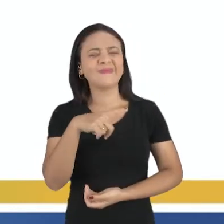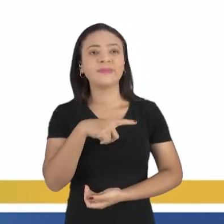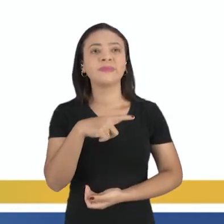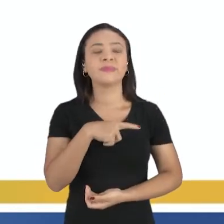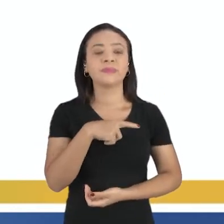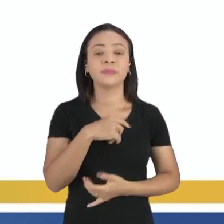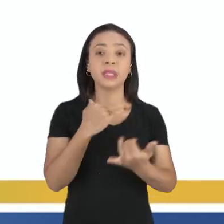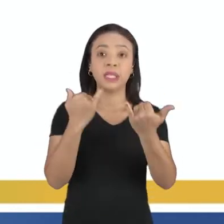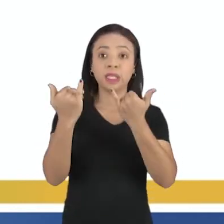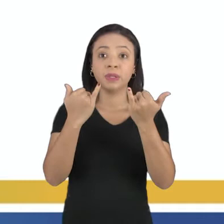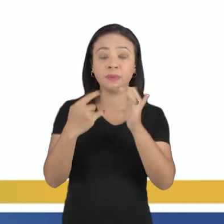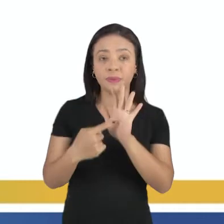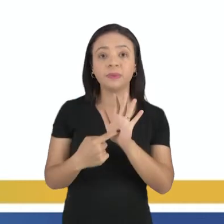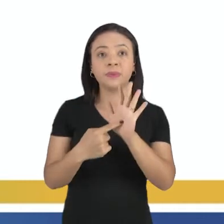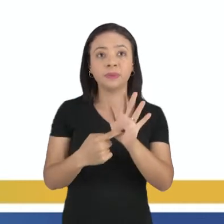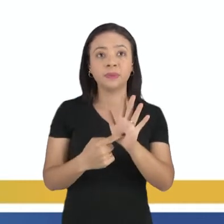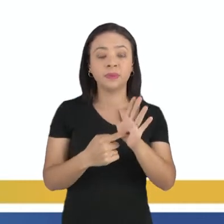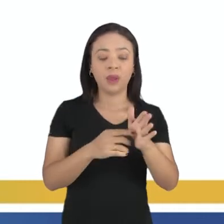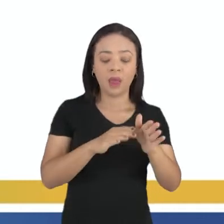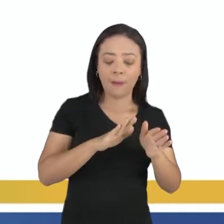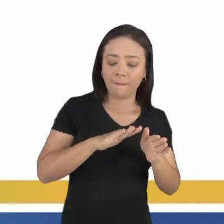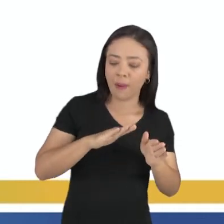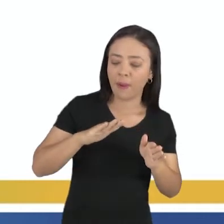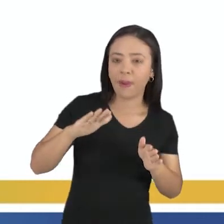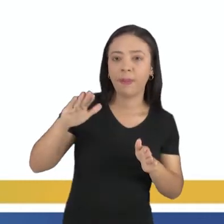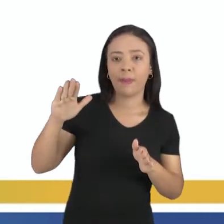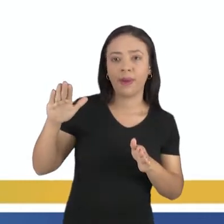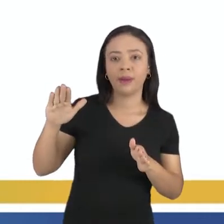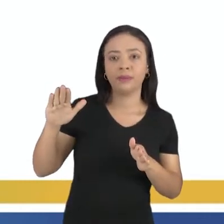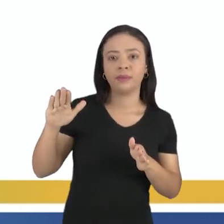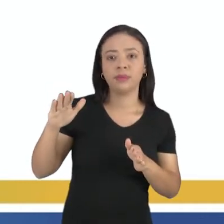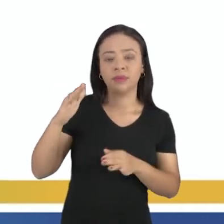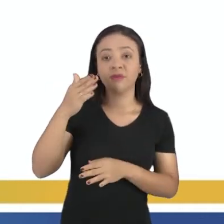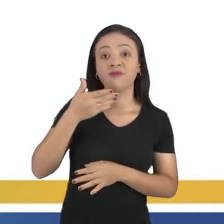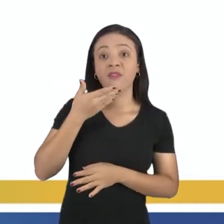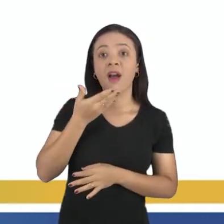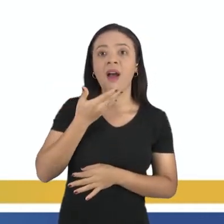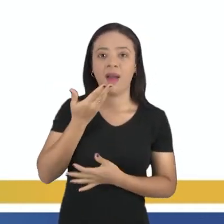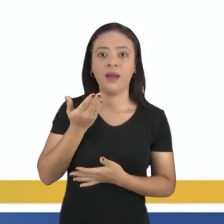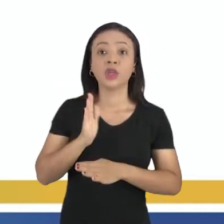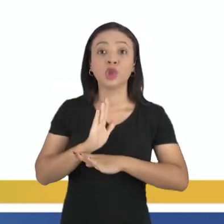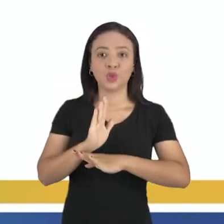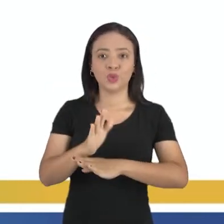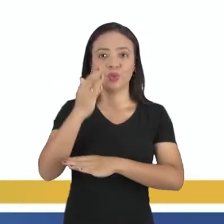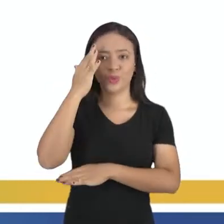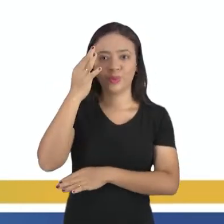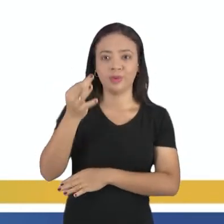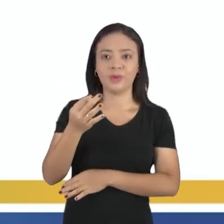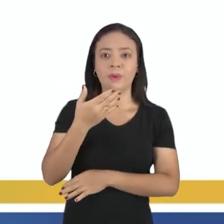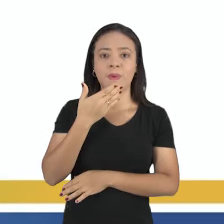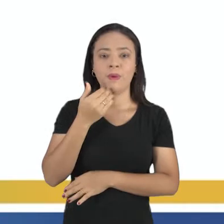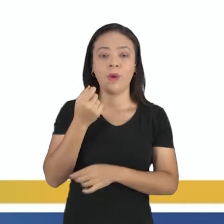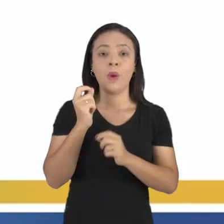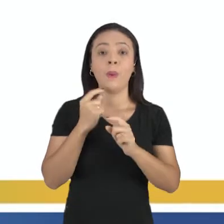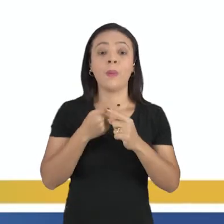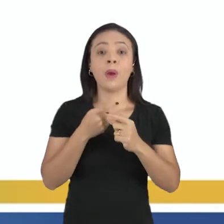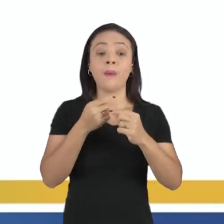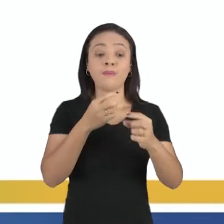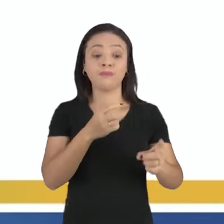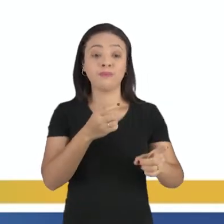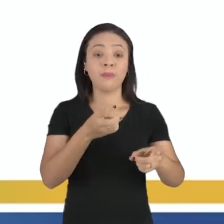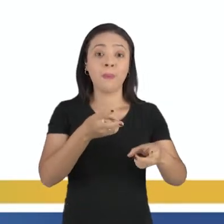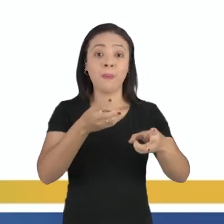dados apresentados em ordem crescente. Isso facilita bastante, né, a identificação